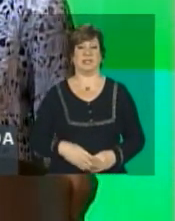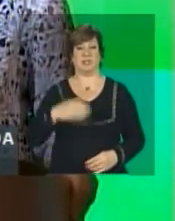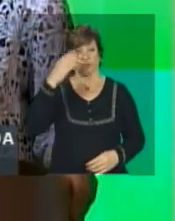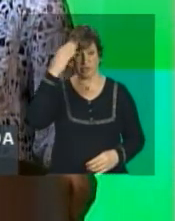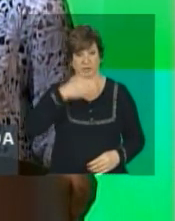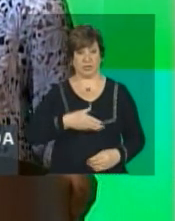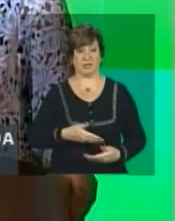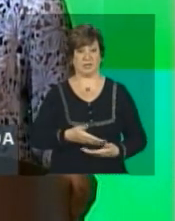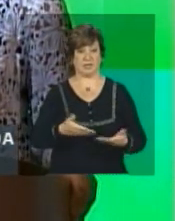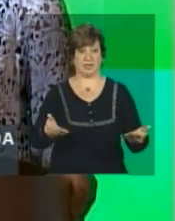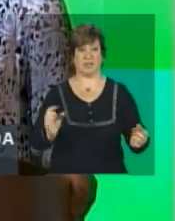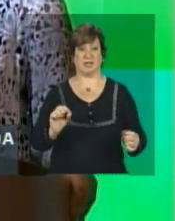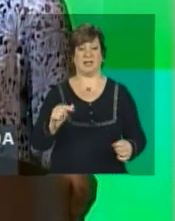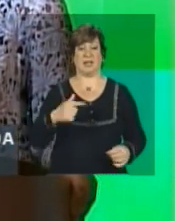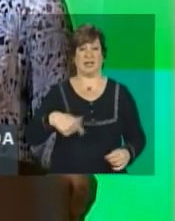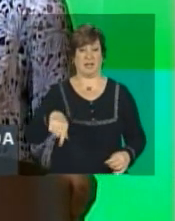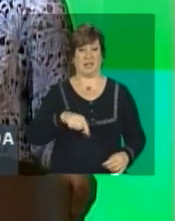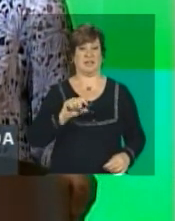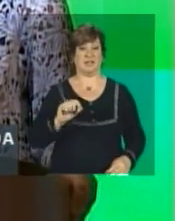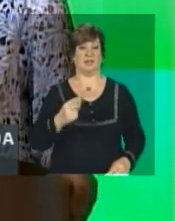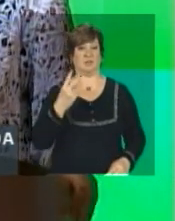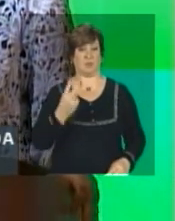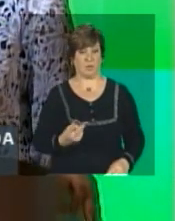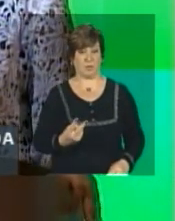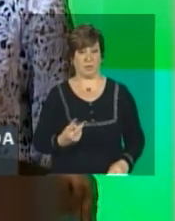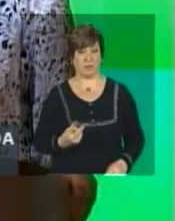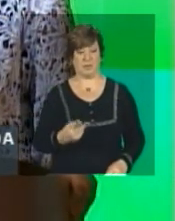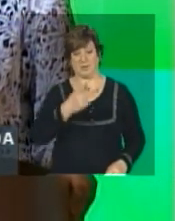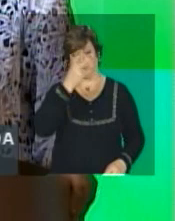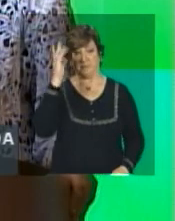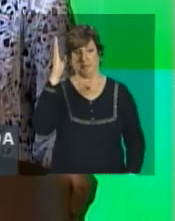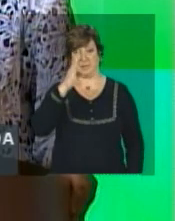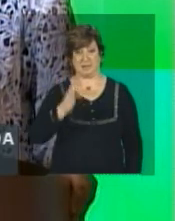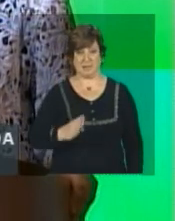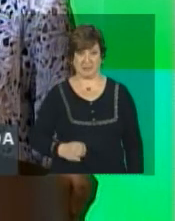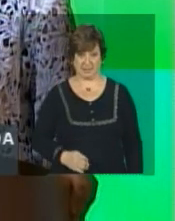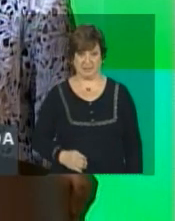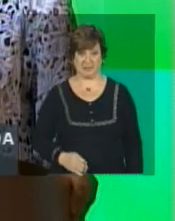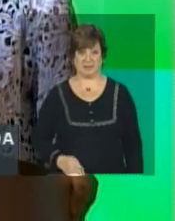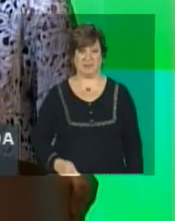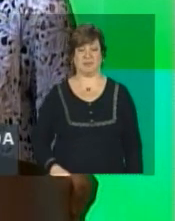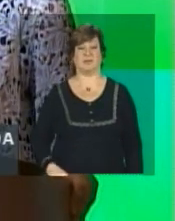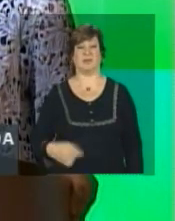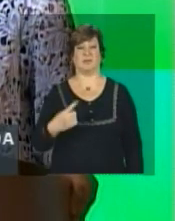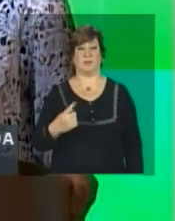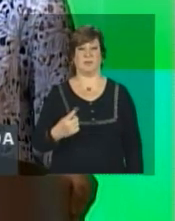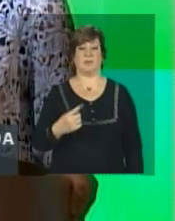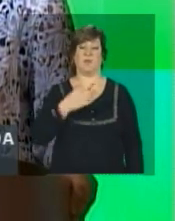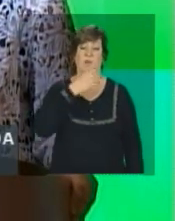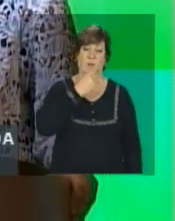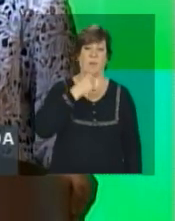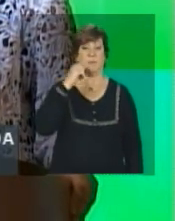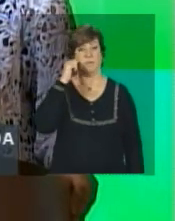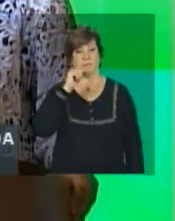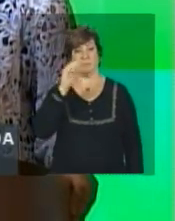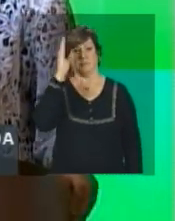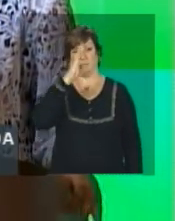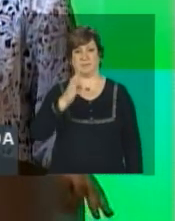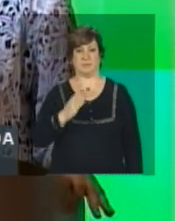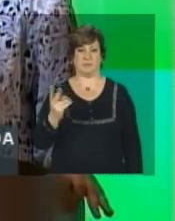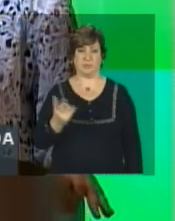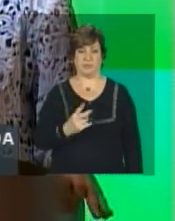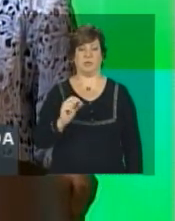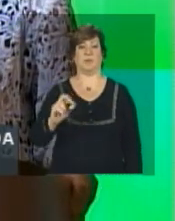Diante desses dois brasileiros, um brasileiro e uma brasileira,